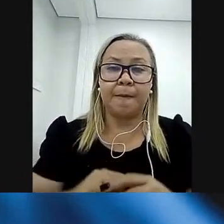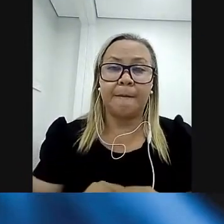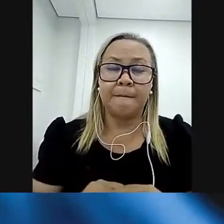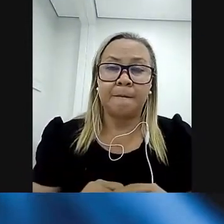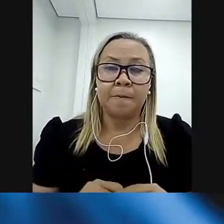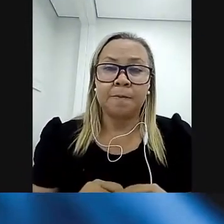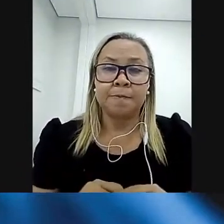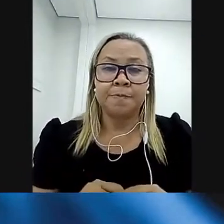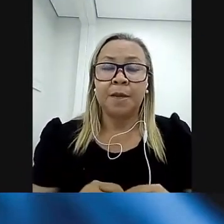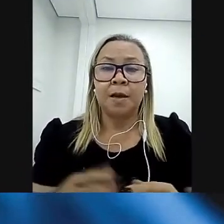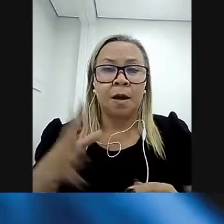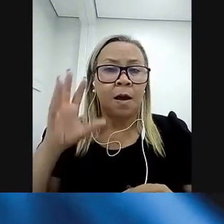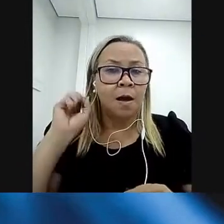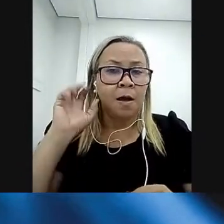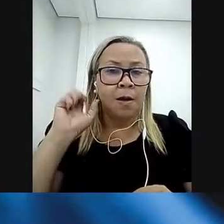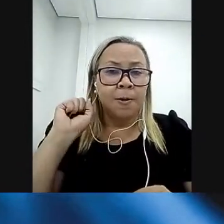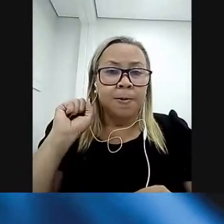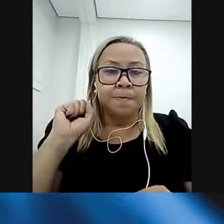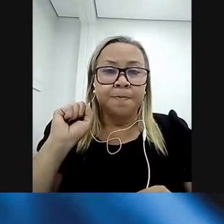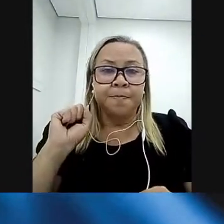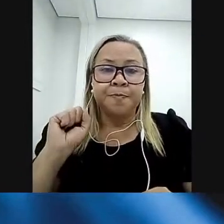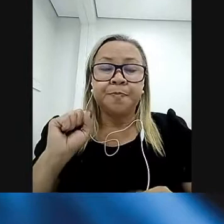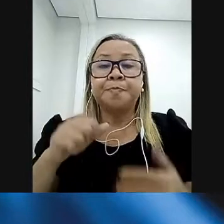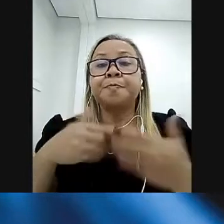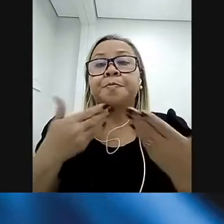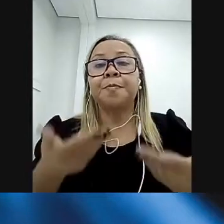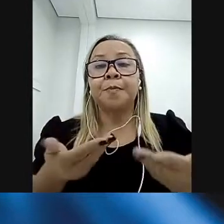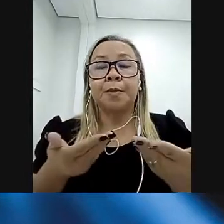Estão me ouvindo? Tá, né? Então,